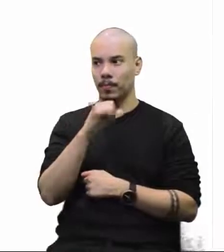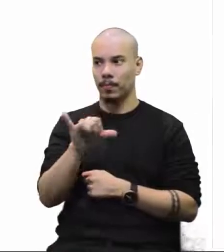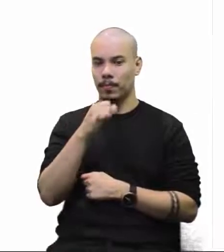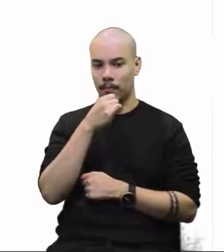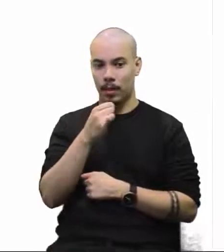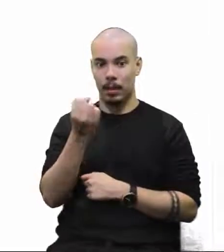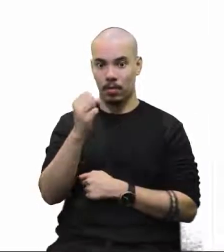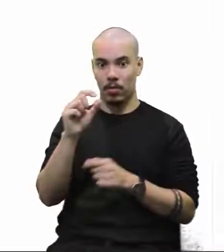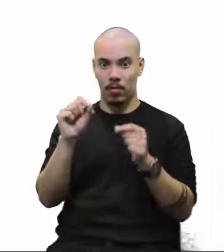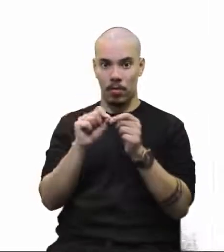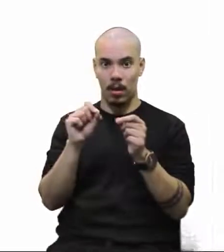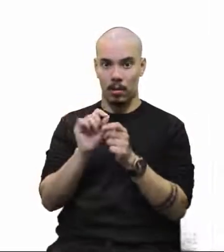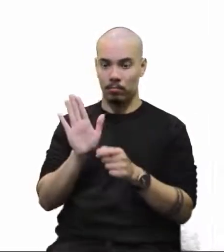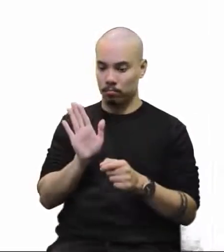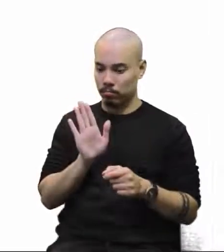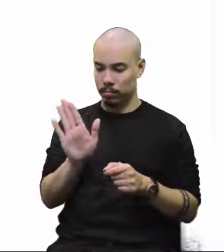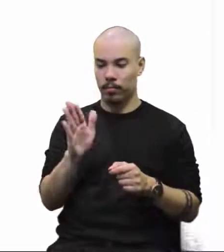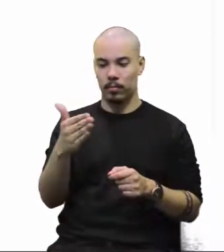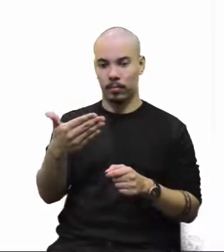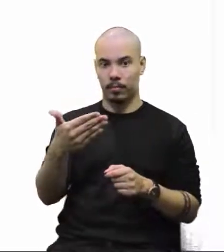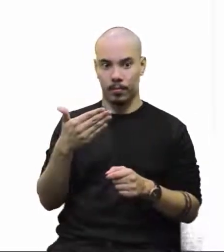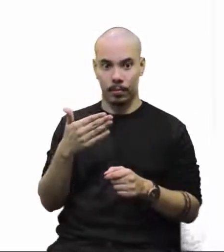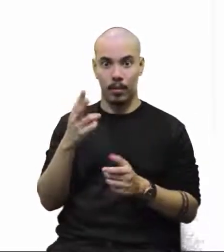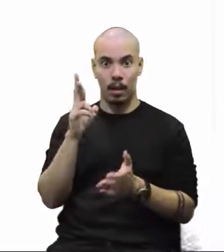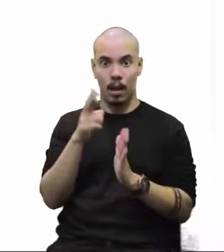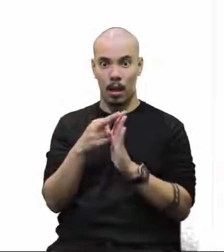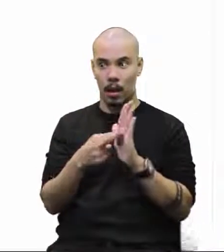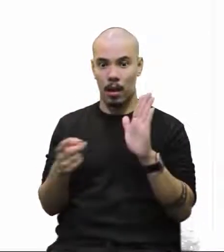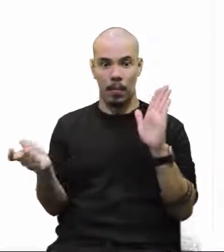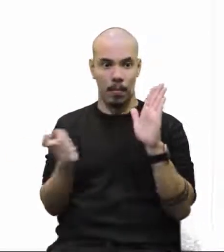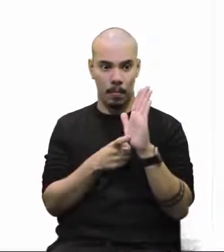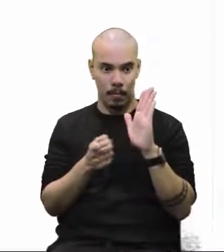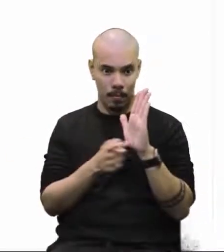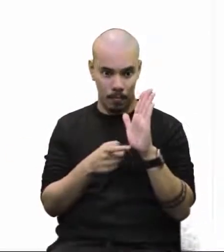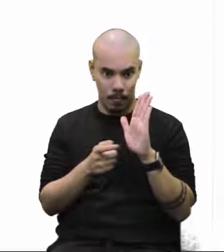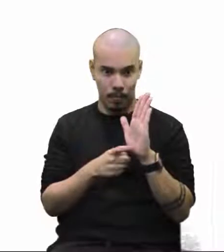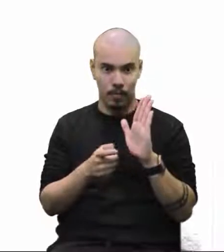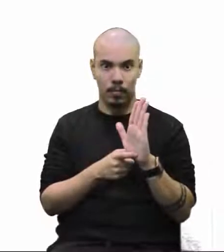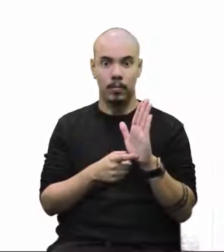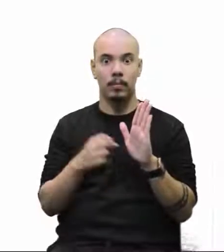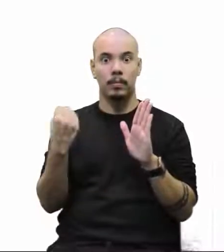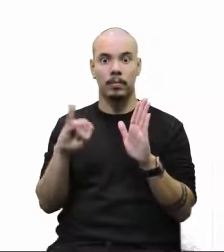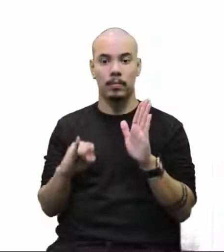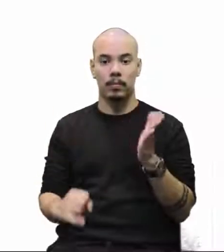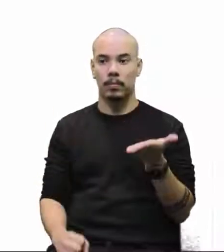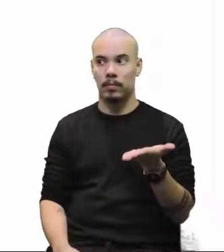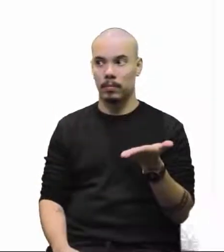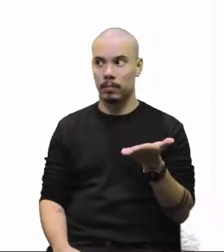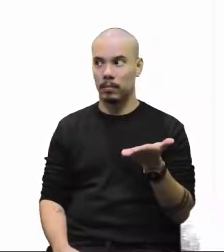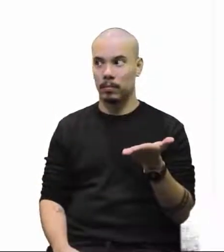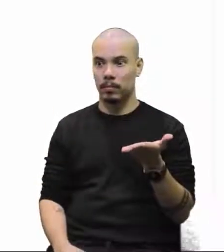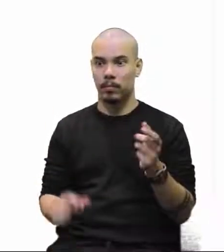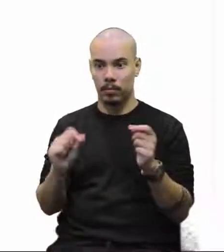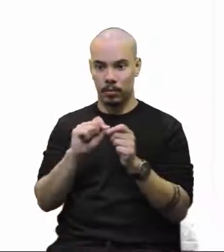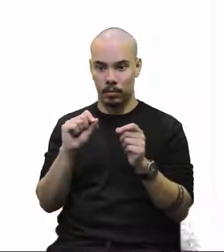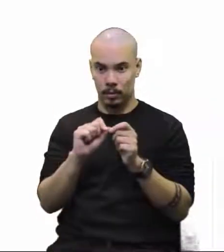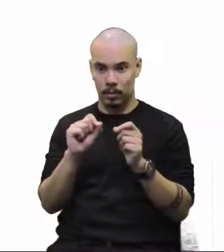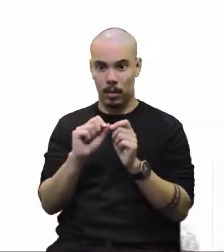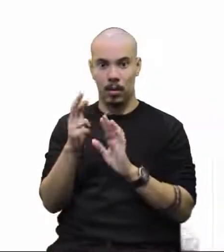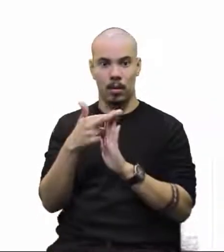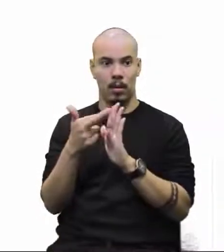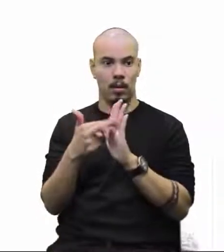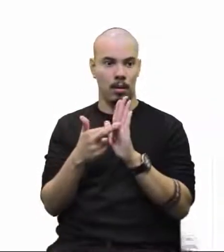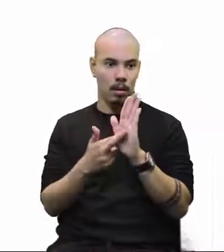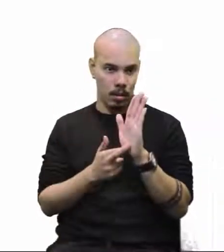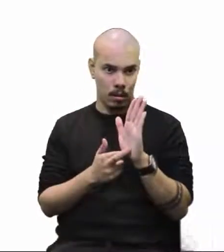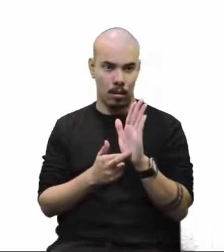consegue identificar, né? Com a mão Exatamente. direita, a palma da mão para cima, os dedos saindo. E